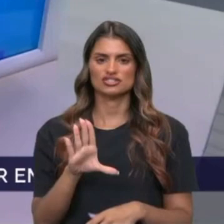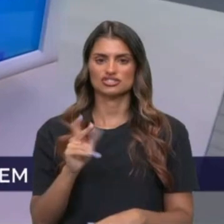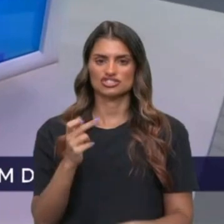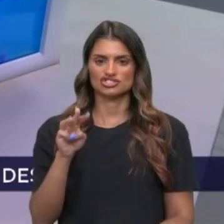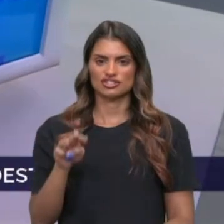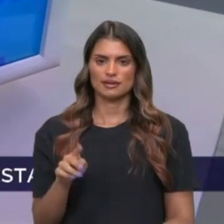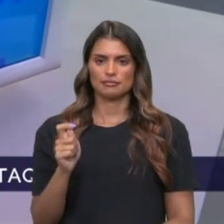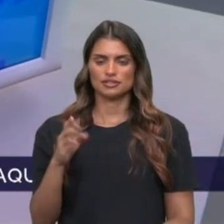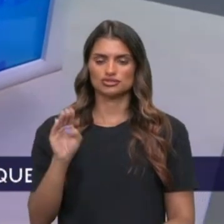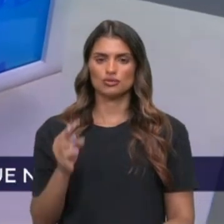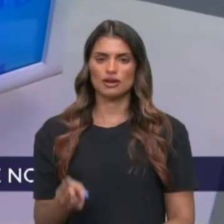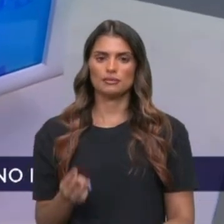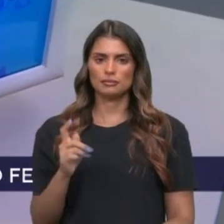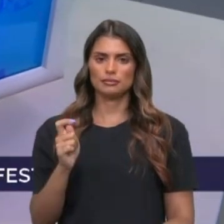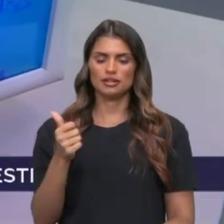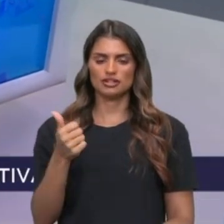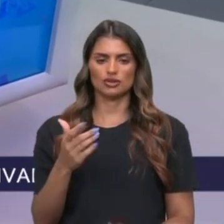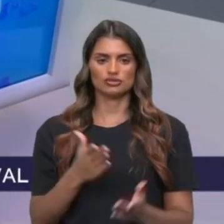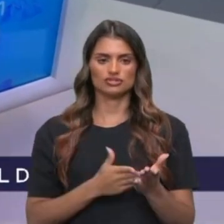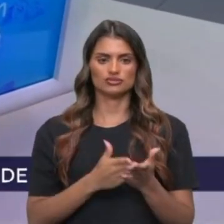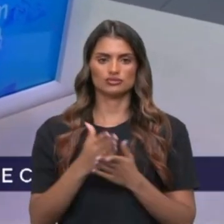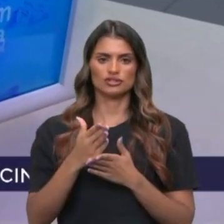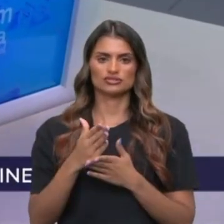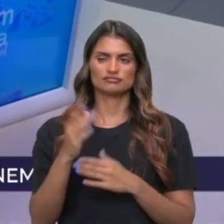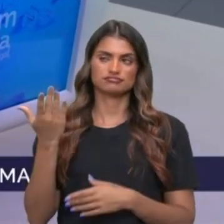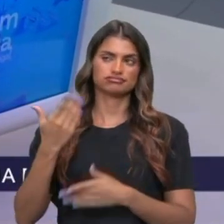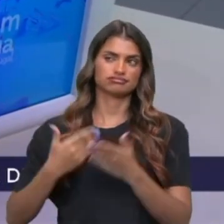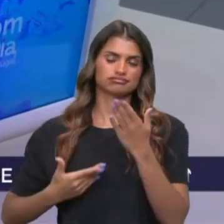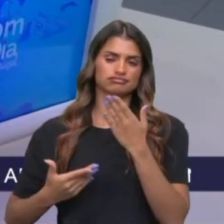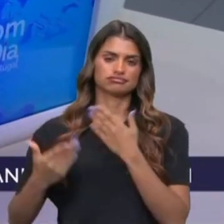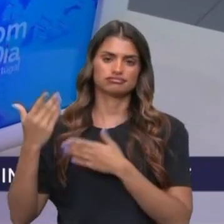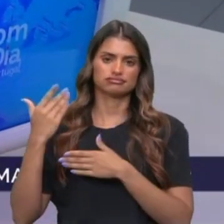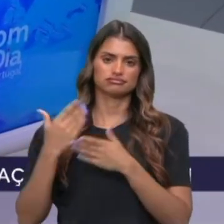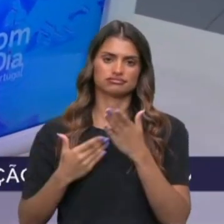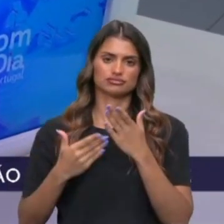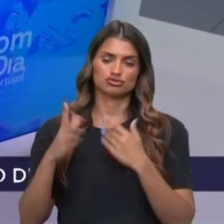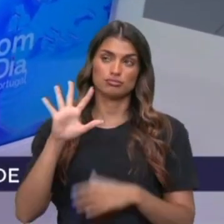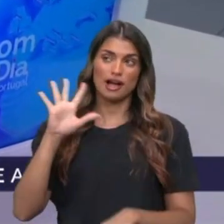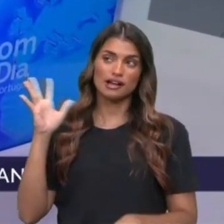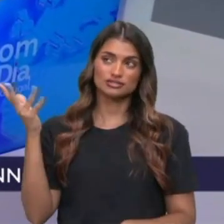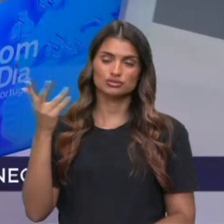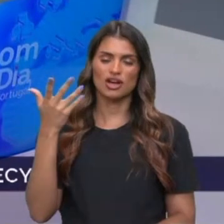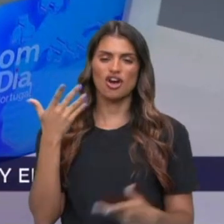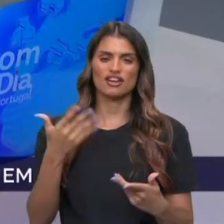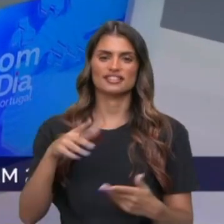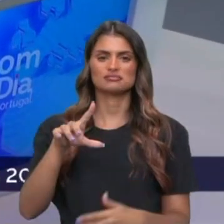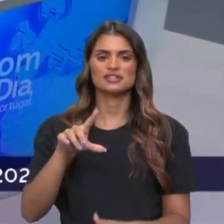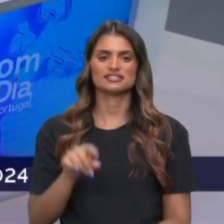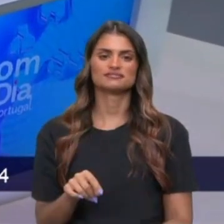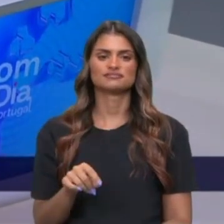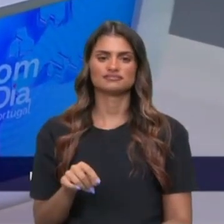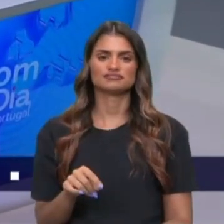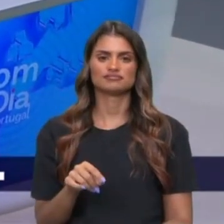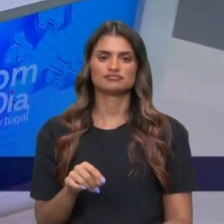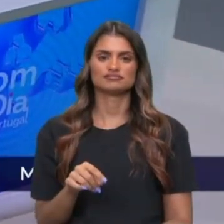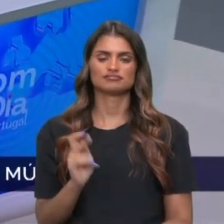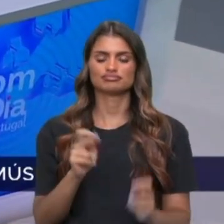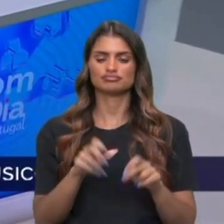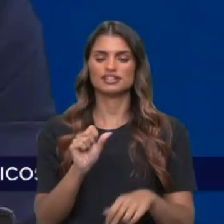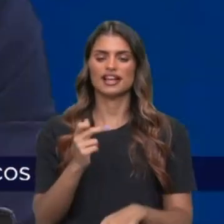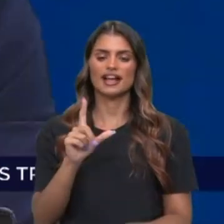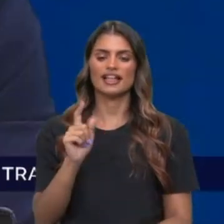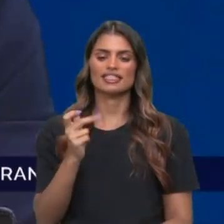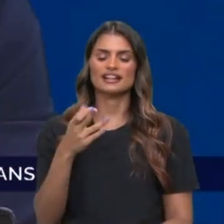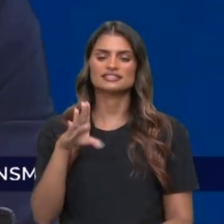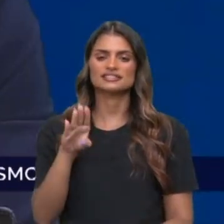não é? Continua aqui a levar-nos até aos primórdios do universo e desta vez também ao aparecimento das galáxias. Não é? Sim,